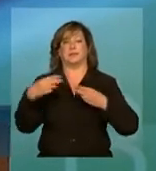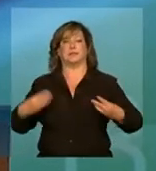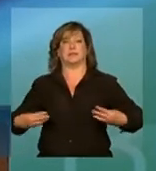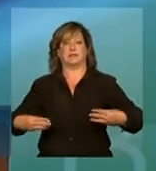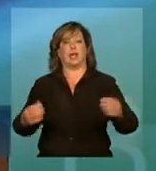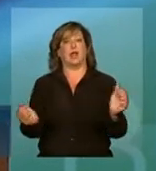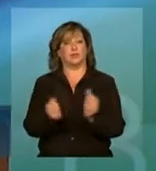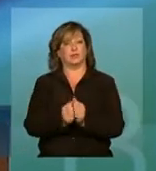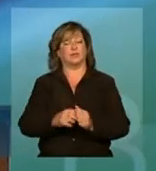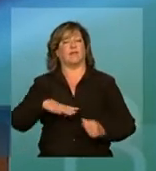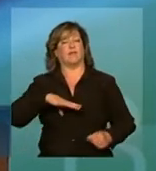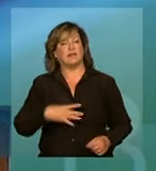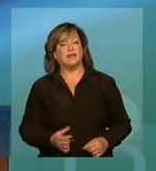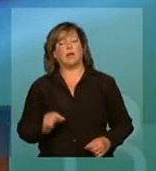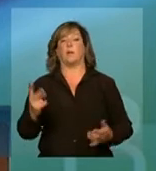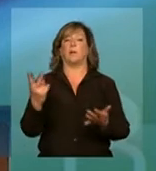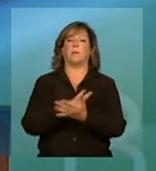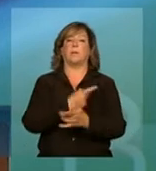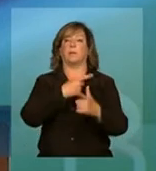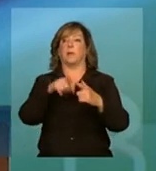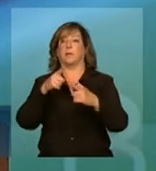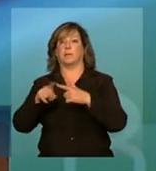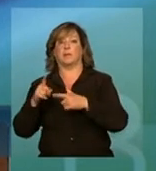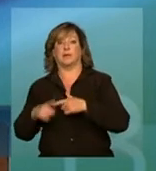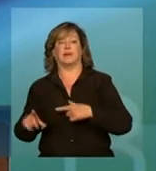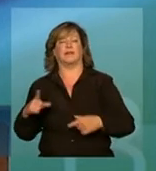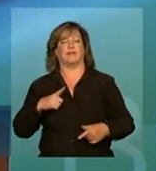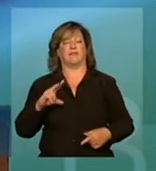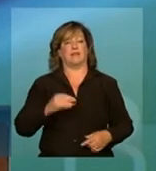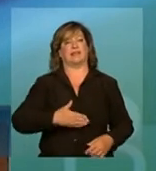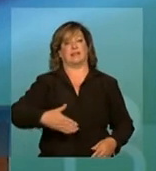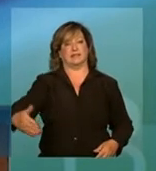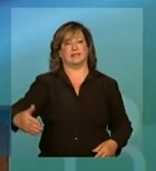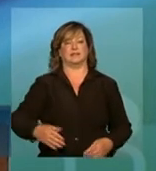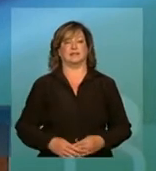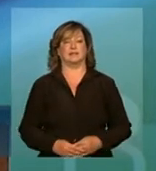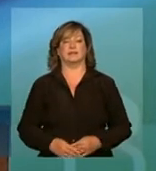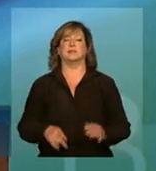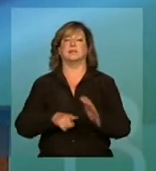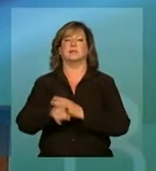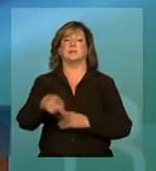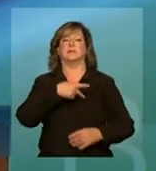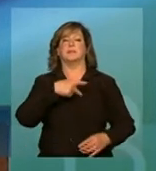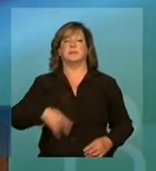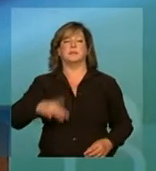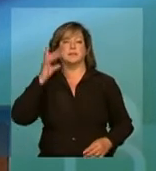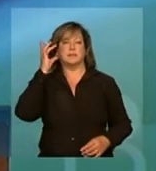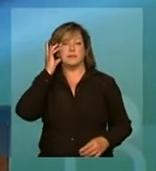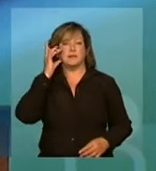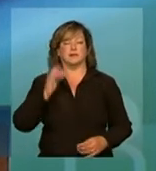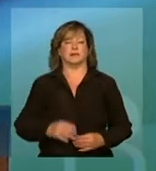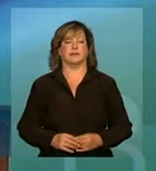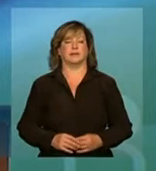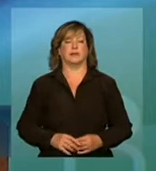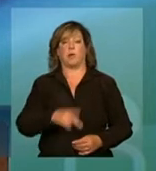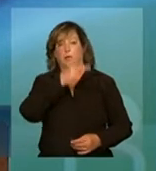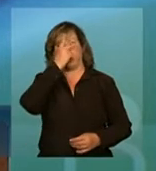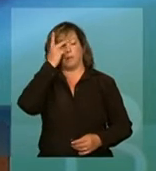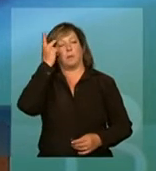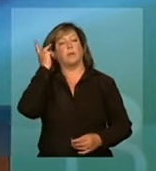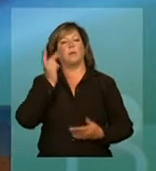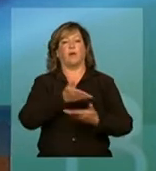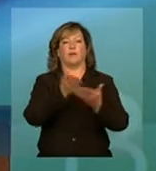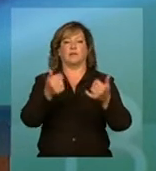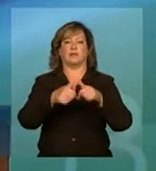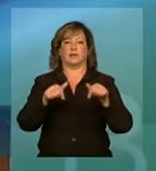junto, nós vamos enfrentar os grandes abacaxis que teremos pela frente. Senhora Presidenta e público presente, eu